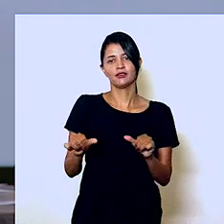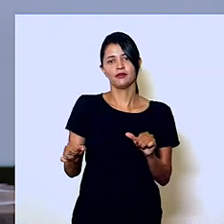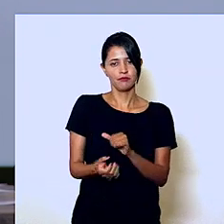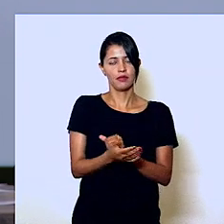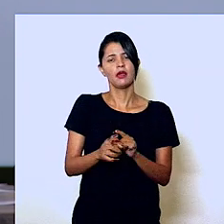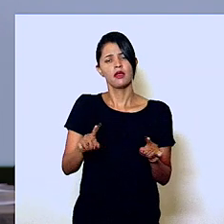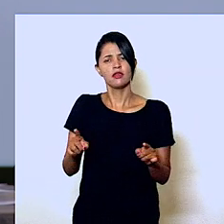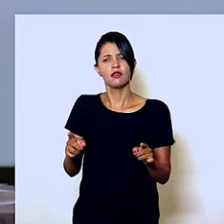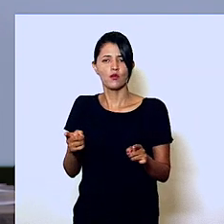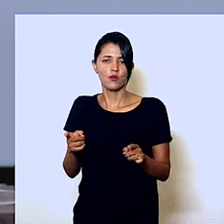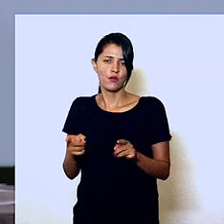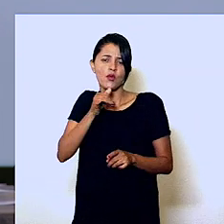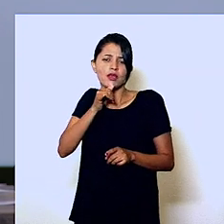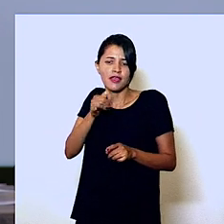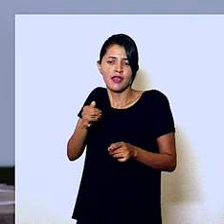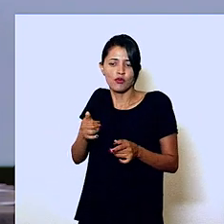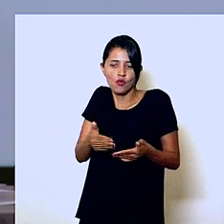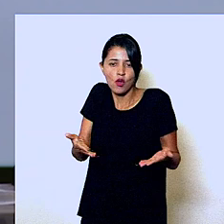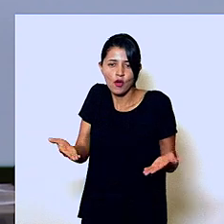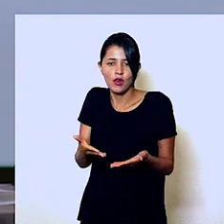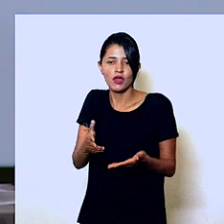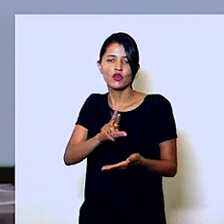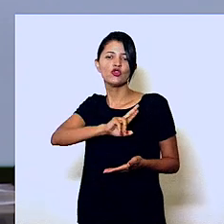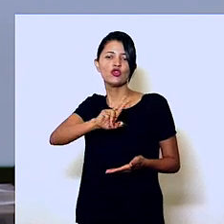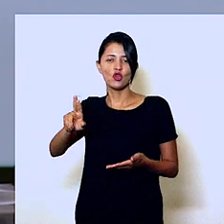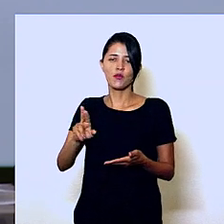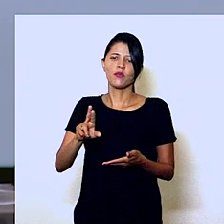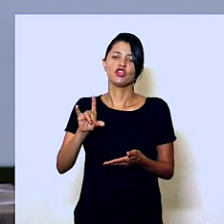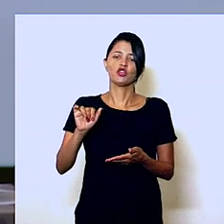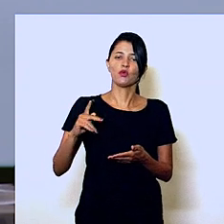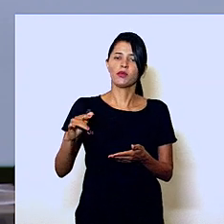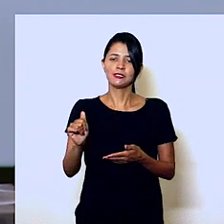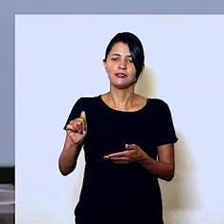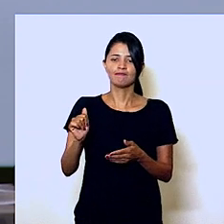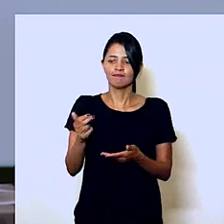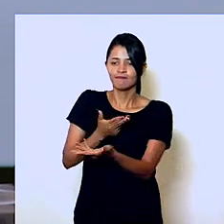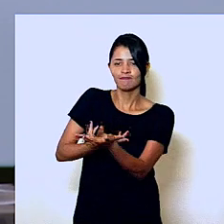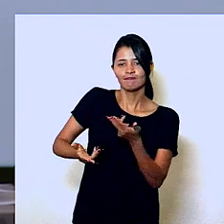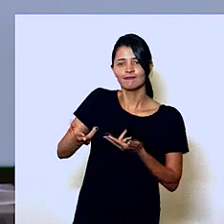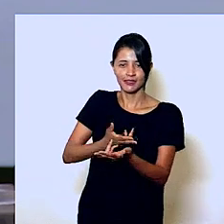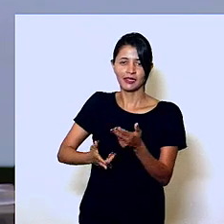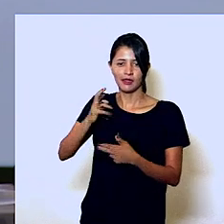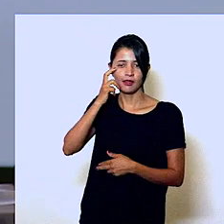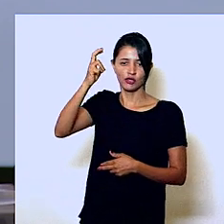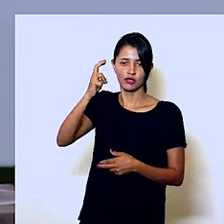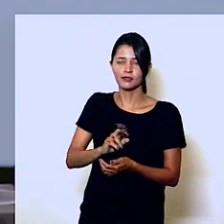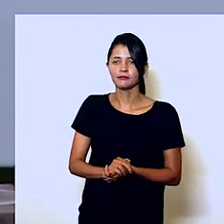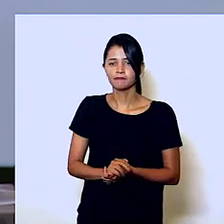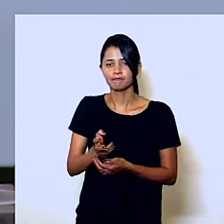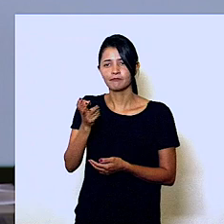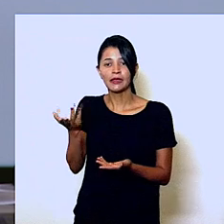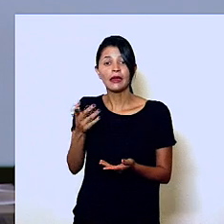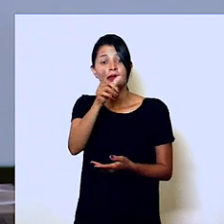nós chamamos de diplomacia da inteligência. Refletindo sobre aqueles anos, o embaixador Paulo Tarso viria a escrever